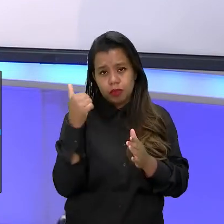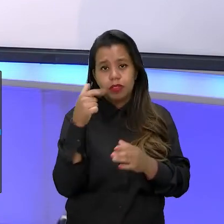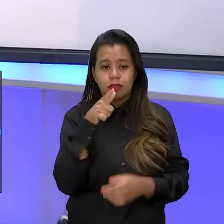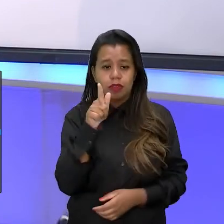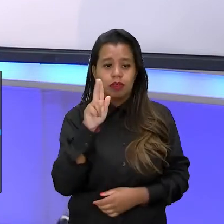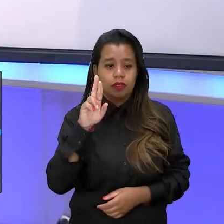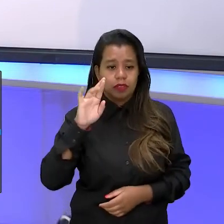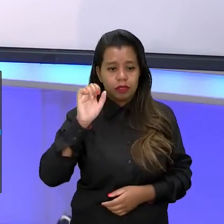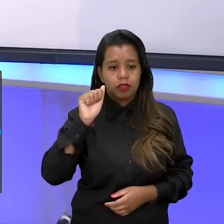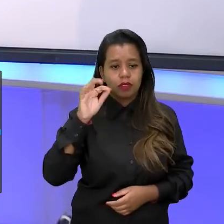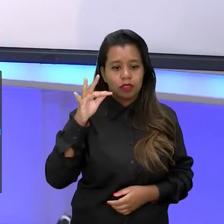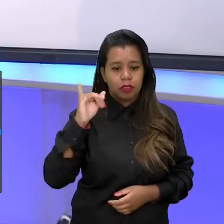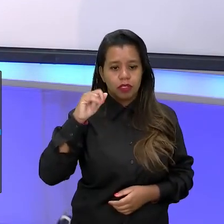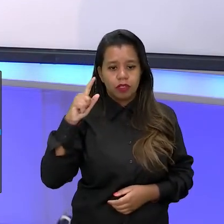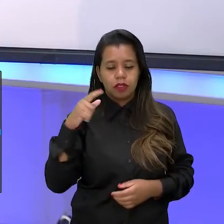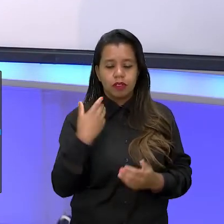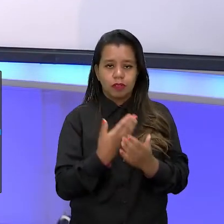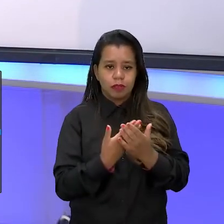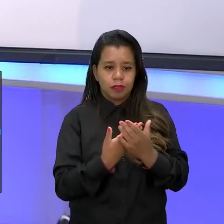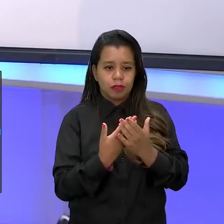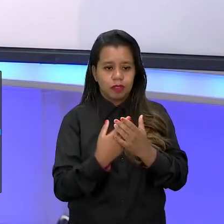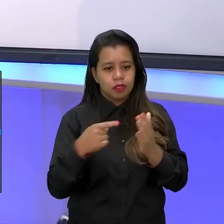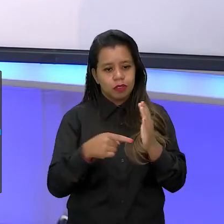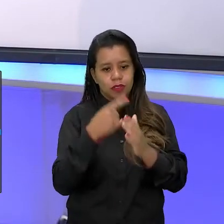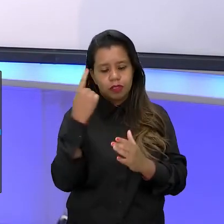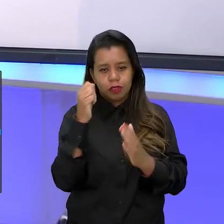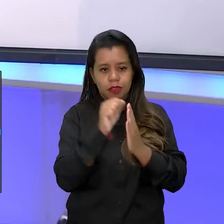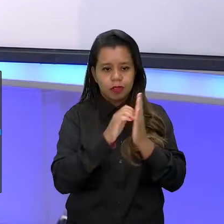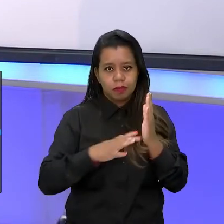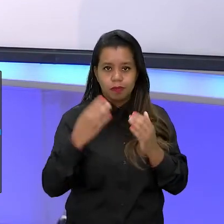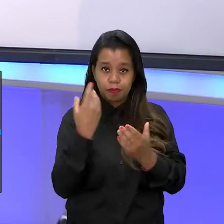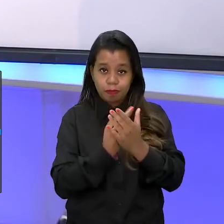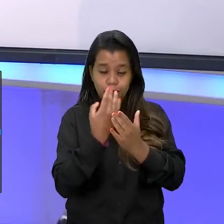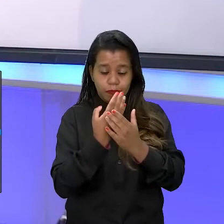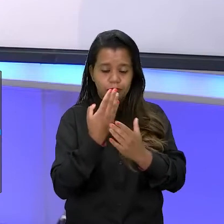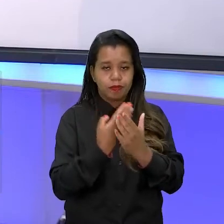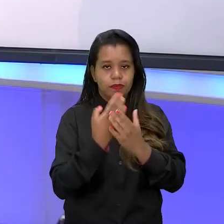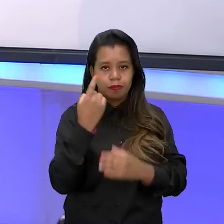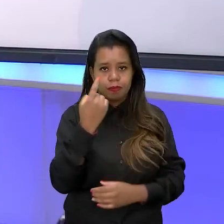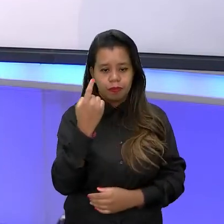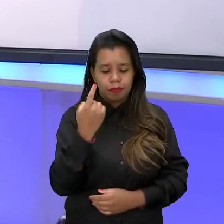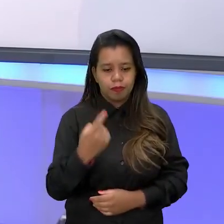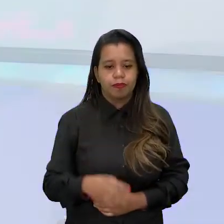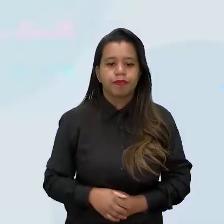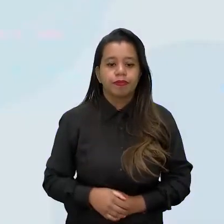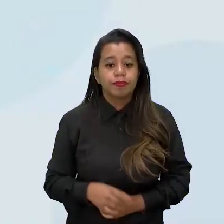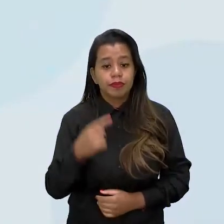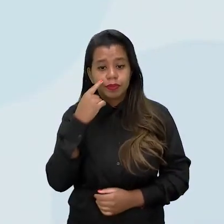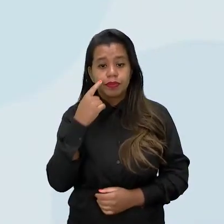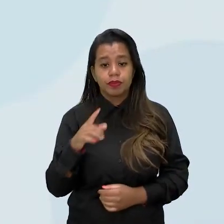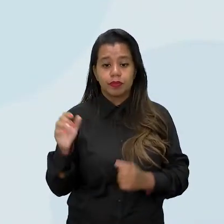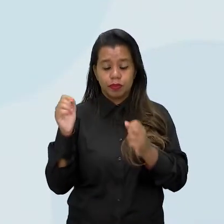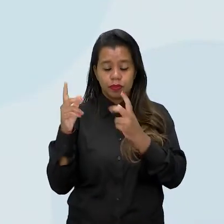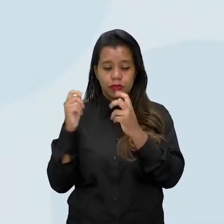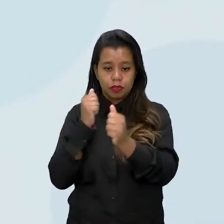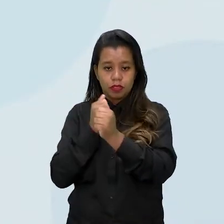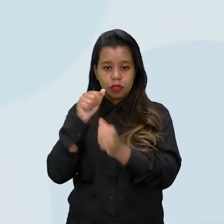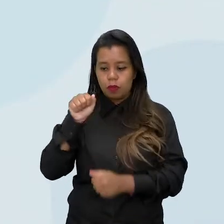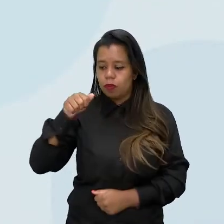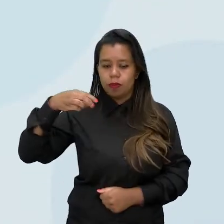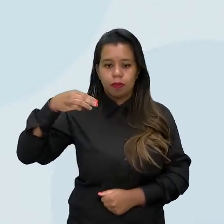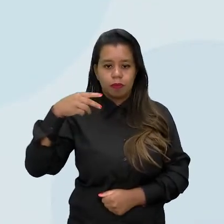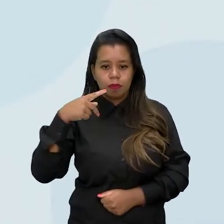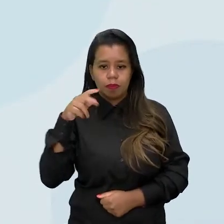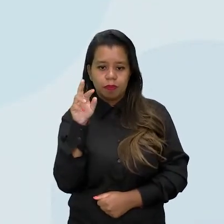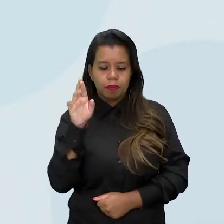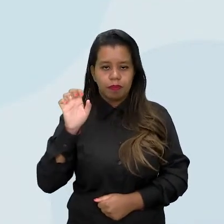material. Não perca o nosso experimento da atividade 1, primeira aula. Bom, o que a gente tem que chamar a atenção aqui é a unidade de medida, né?